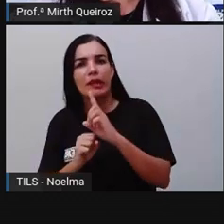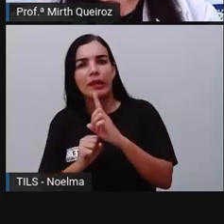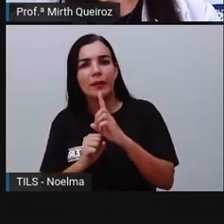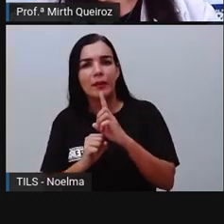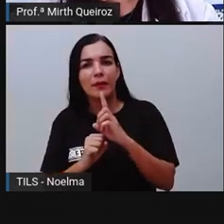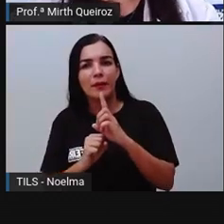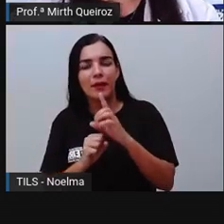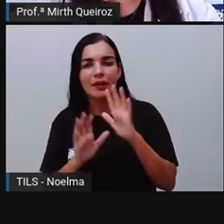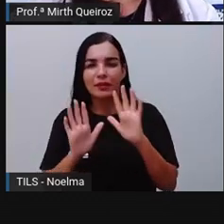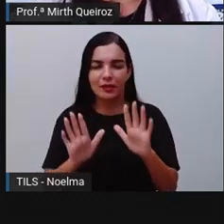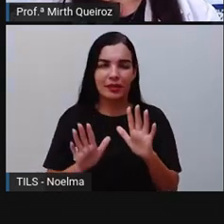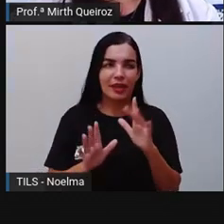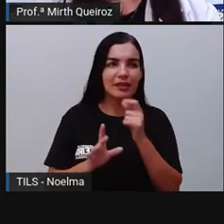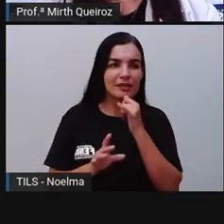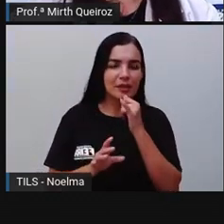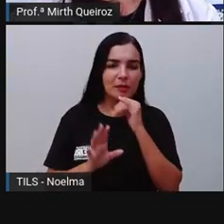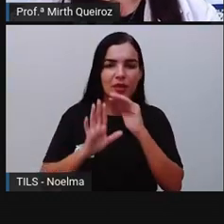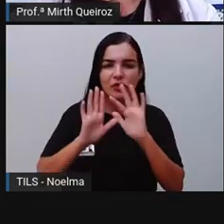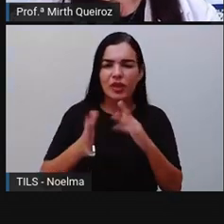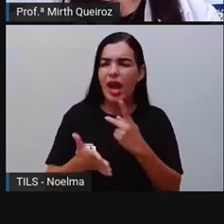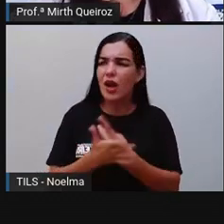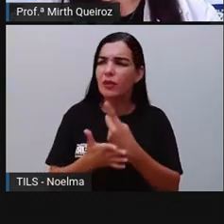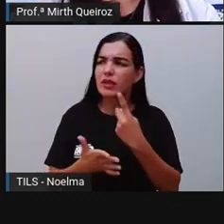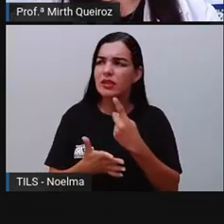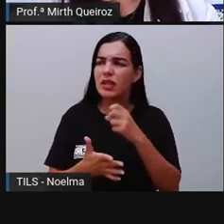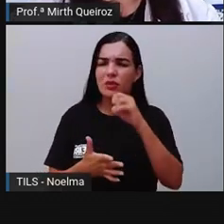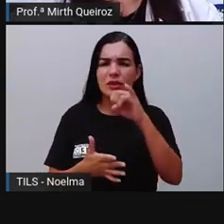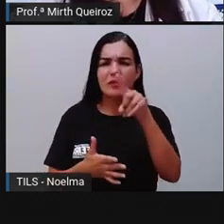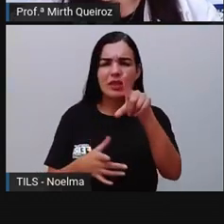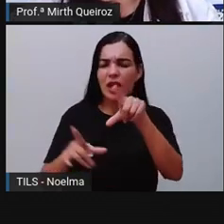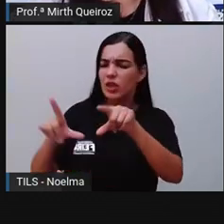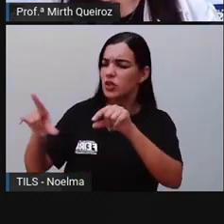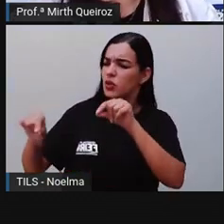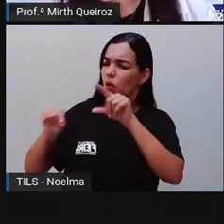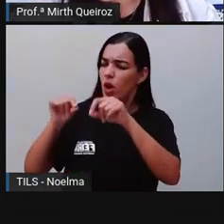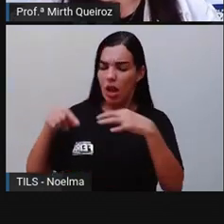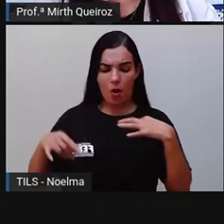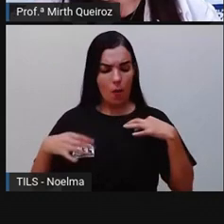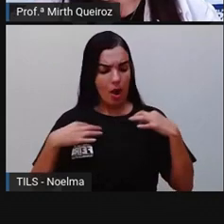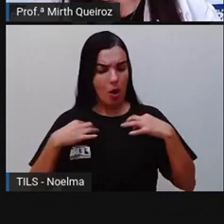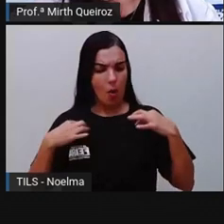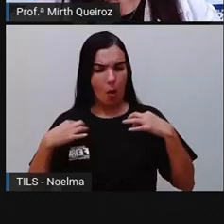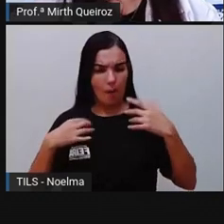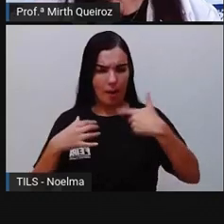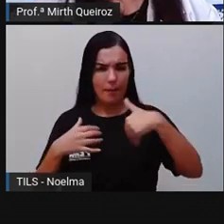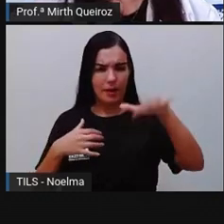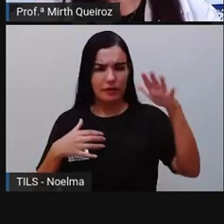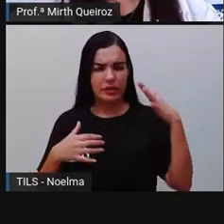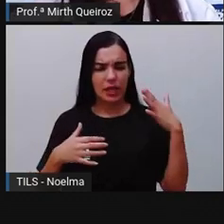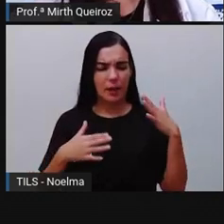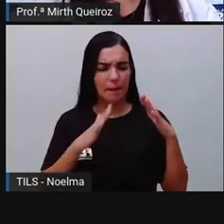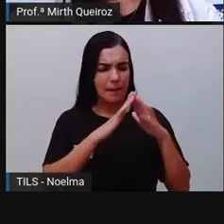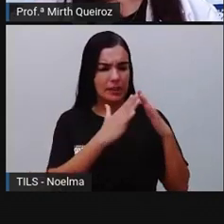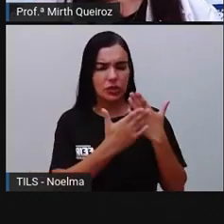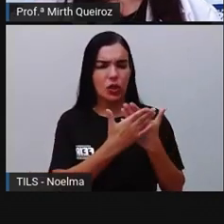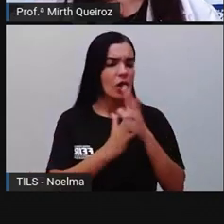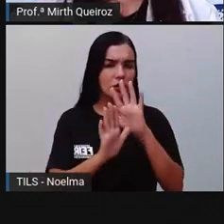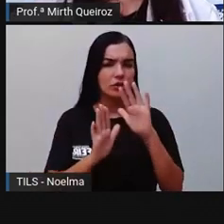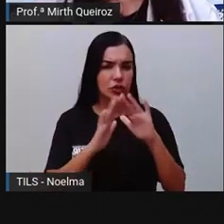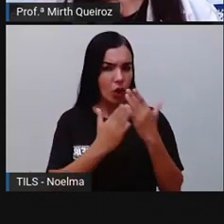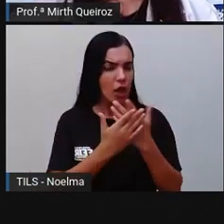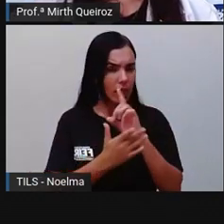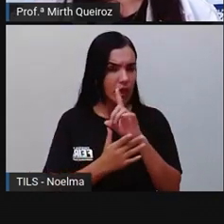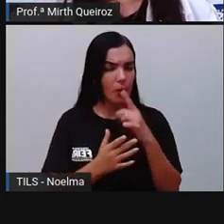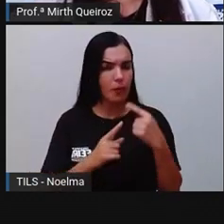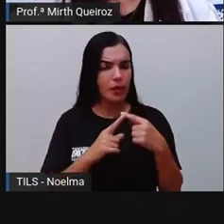já aconteceu de vocês, ao escolherem uma roupa, né? Querer escolher uma roupa para vocês irem à escola. A escola não, vocês